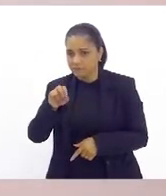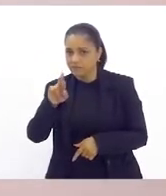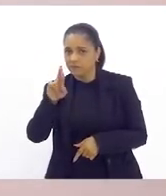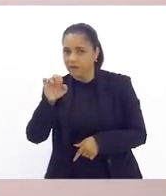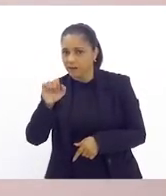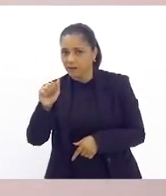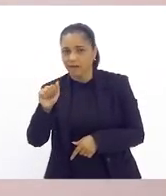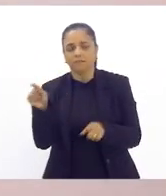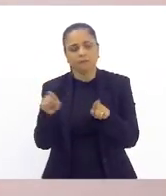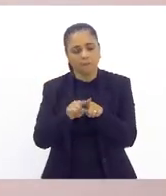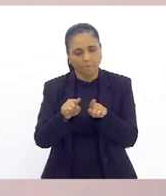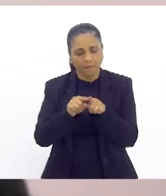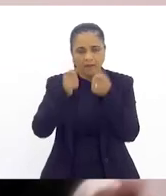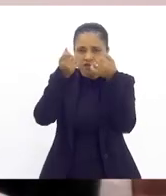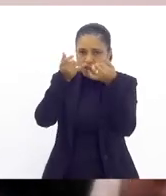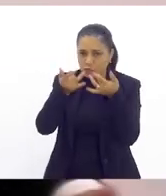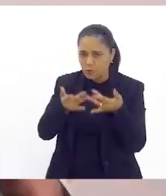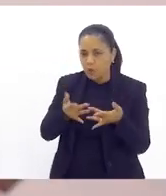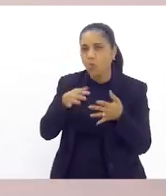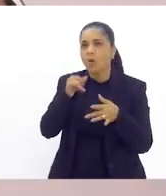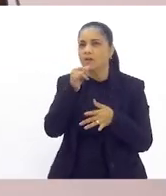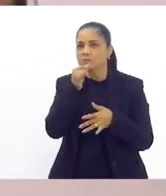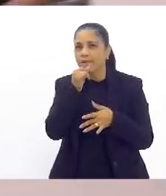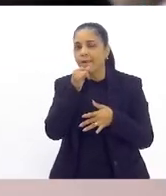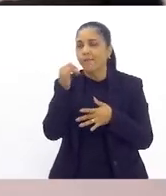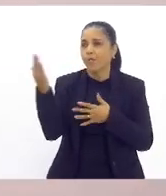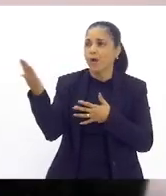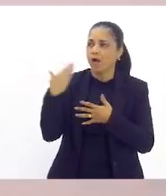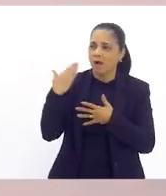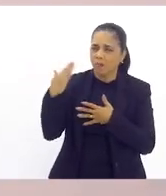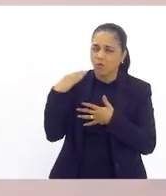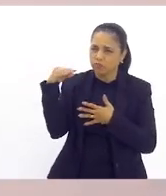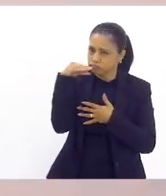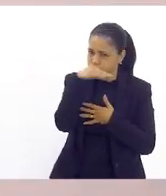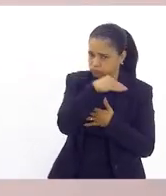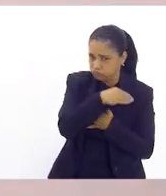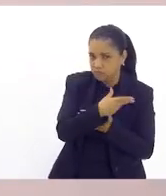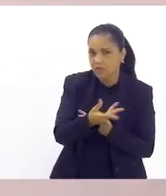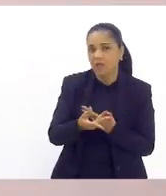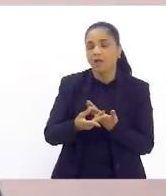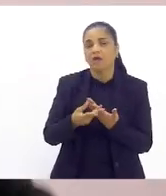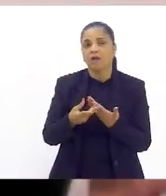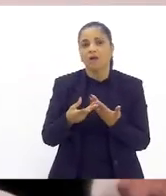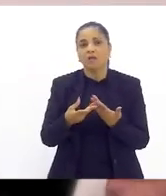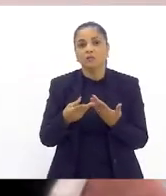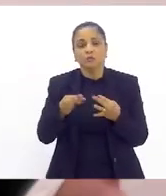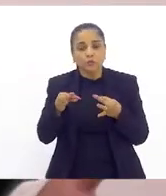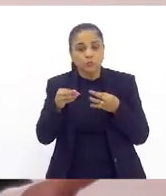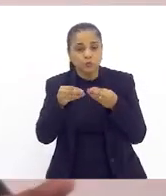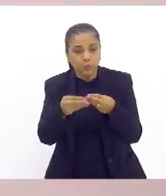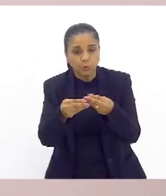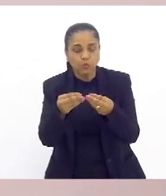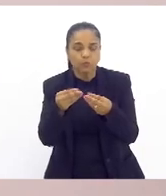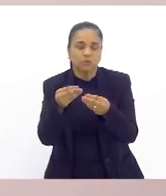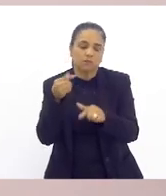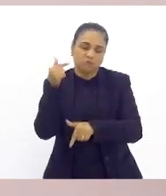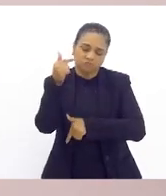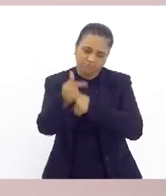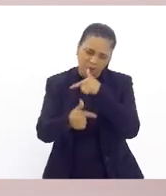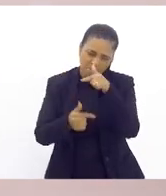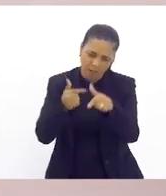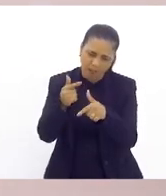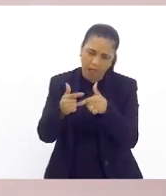sobre o verão a toda toda a situação que a gente enfrentou aí